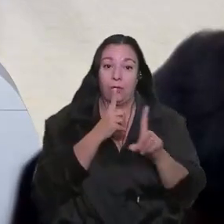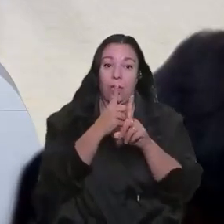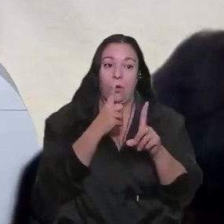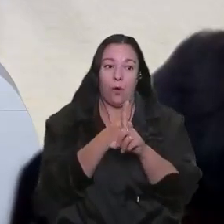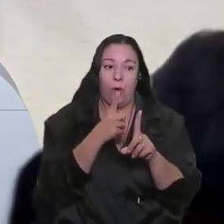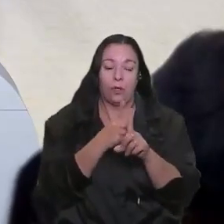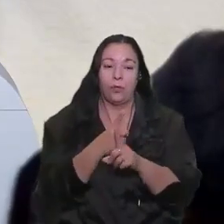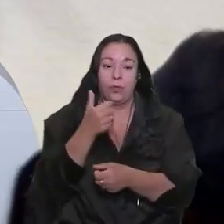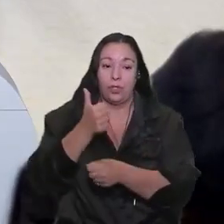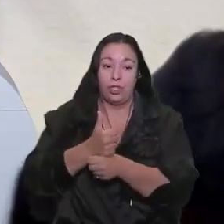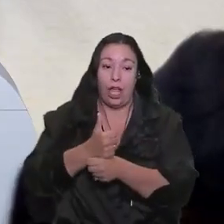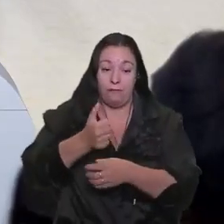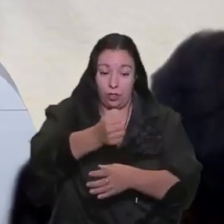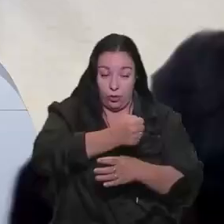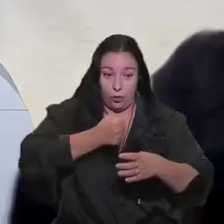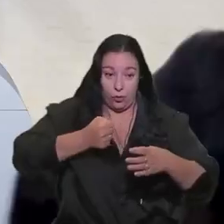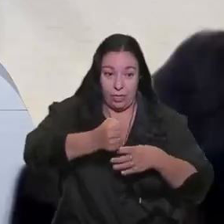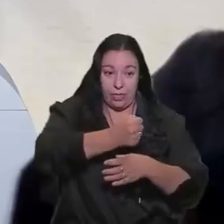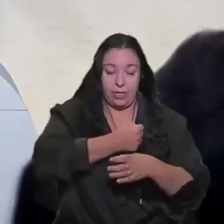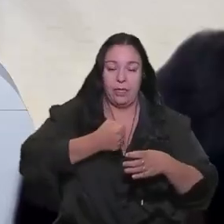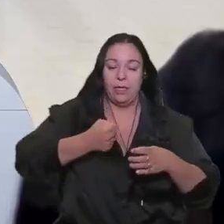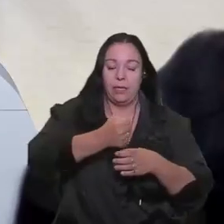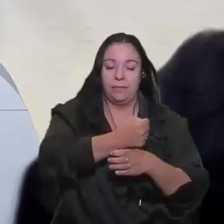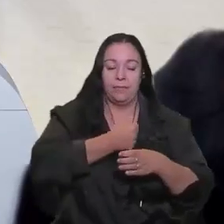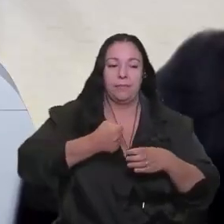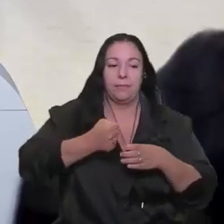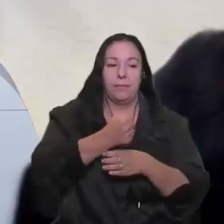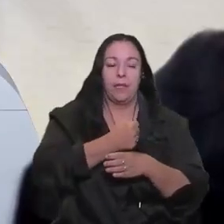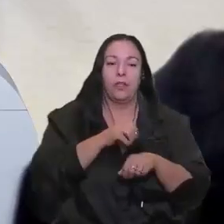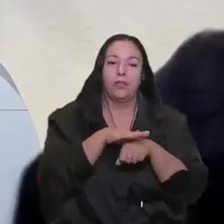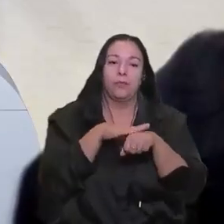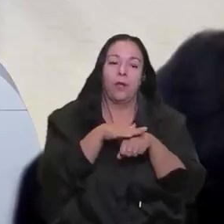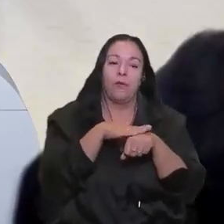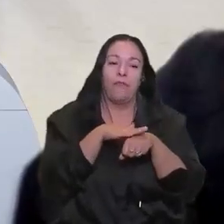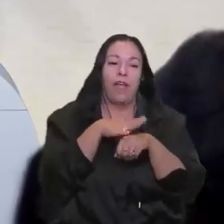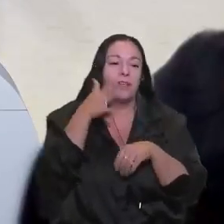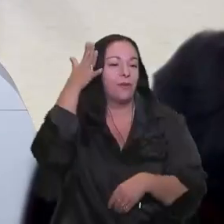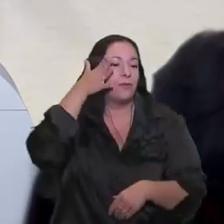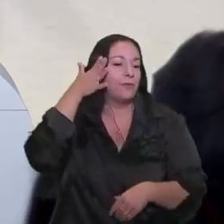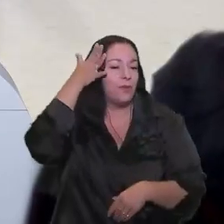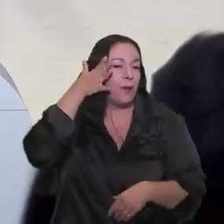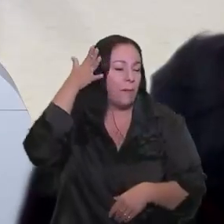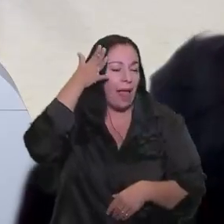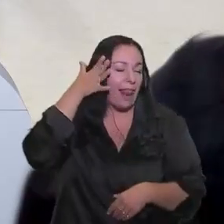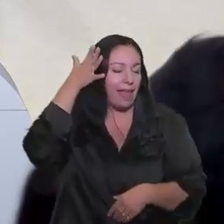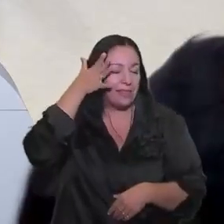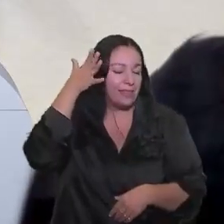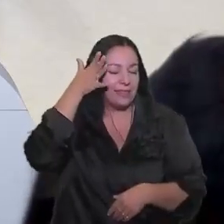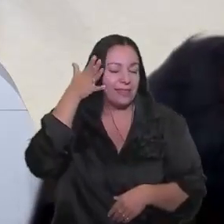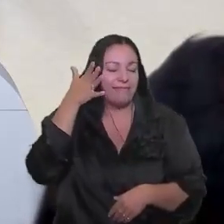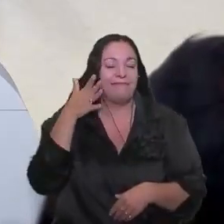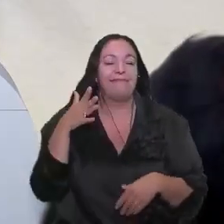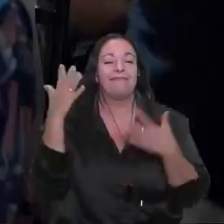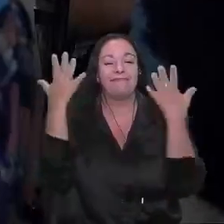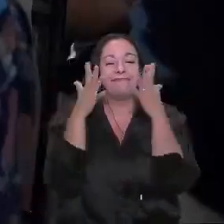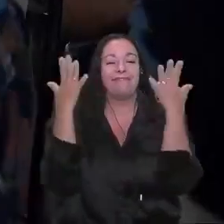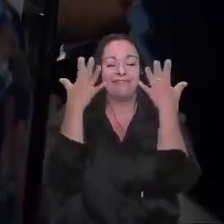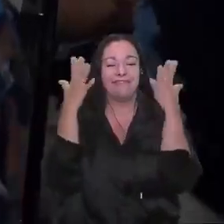com um chefe de cozinha haitiano, de uma conversa ou de uma palestra. Acho que é isso.